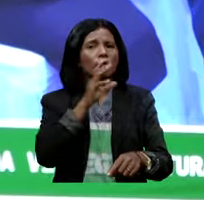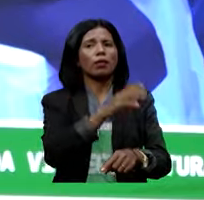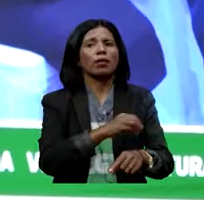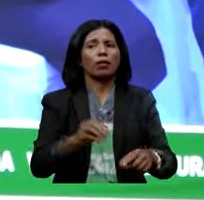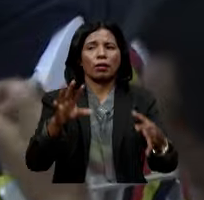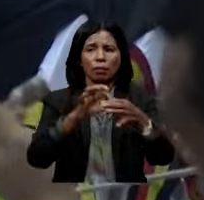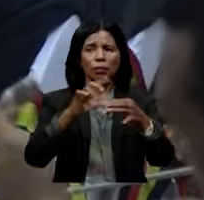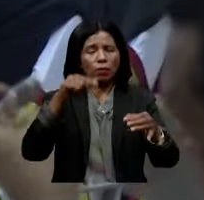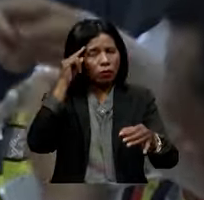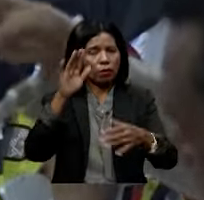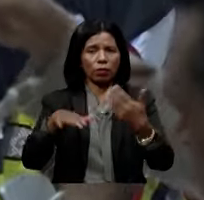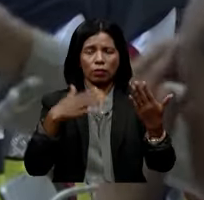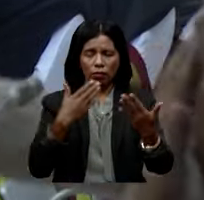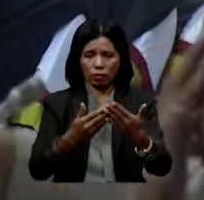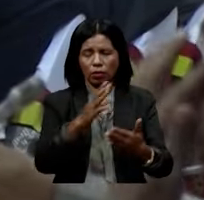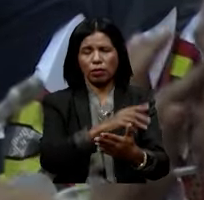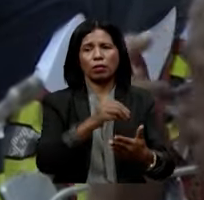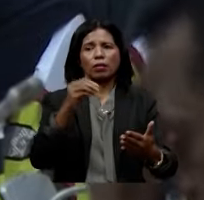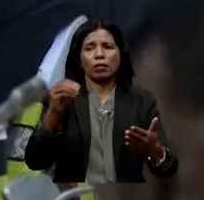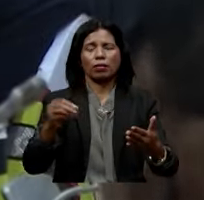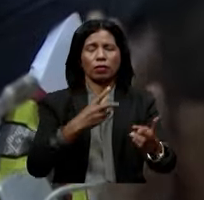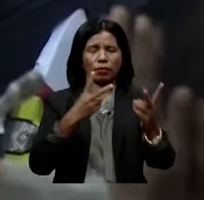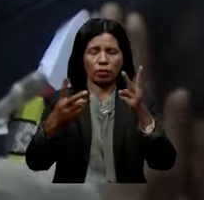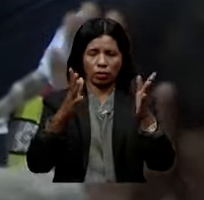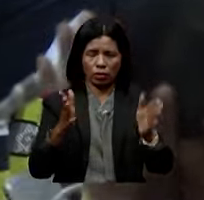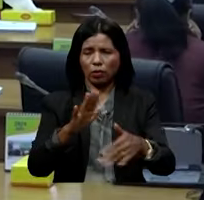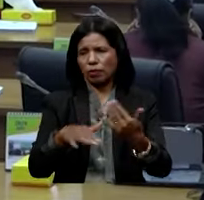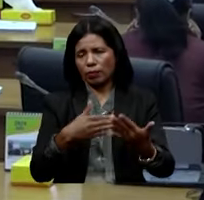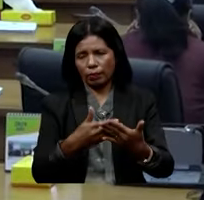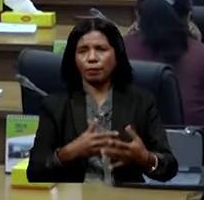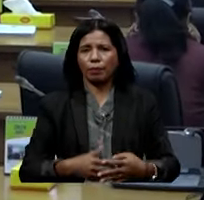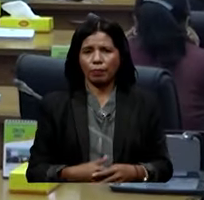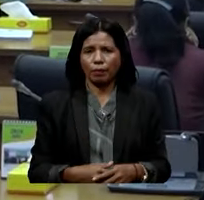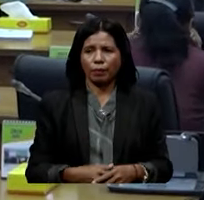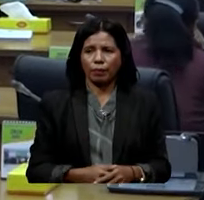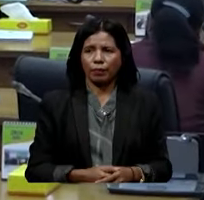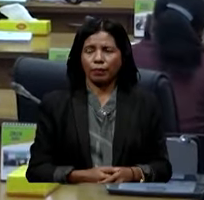membro do Governo Cira, corpo diplomático no convidado Ciracelo. Agostinho da Costa, Marito da Costa, GMN.